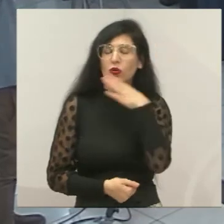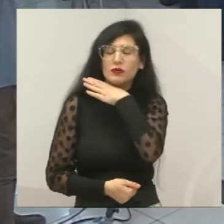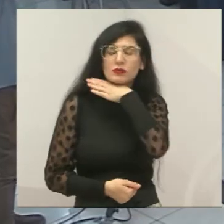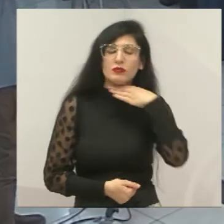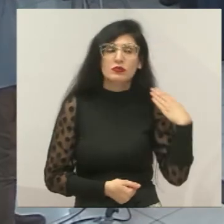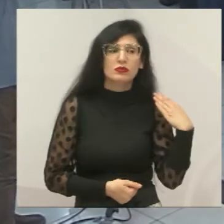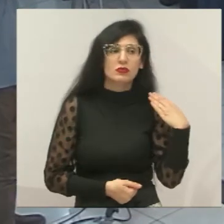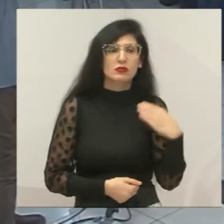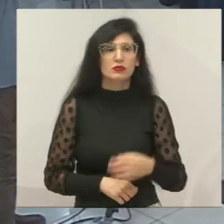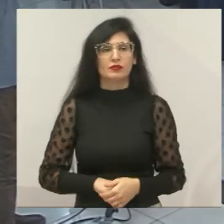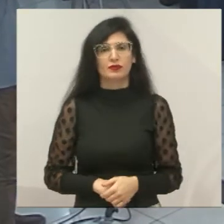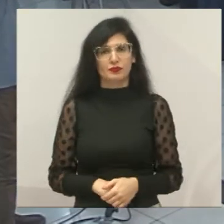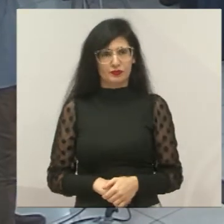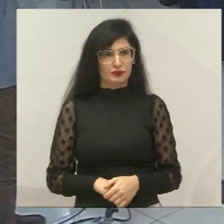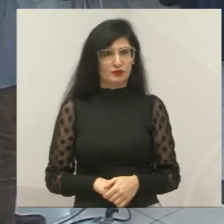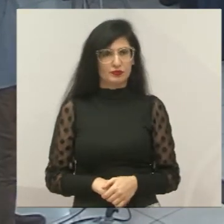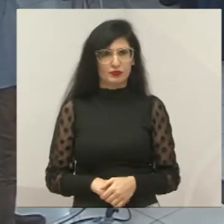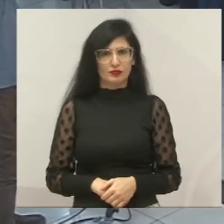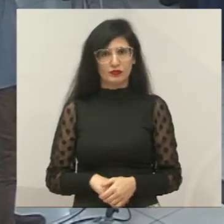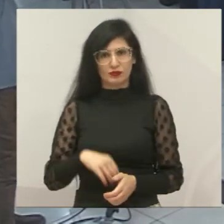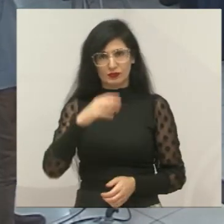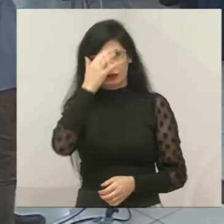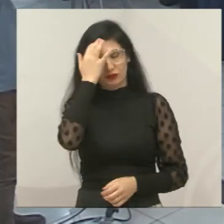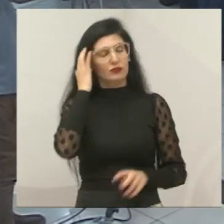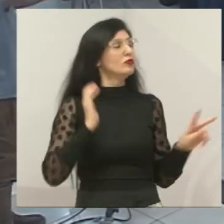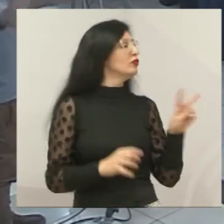senhores vereadores.